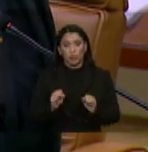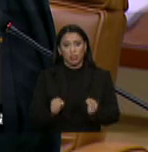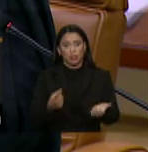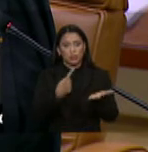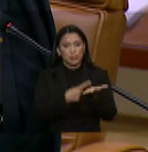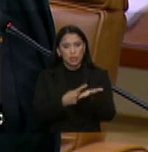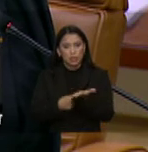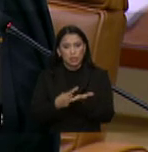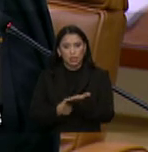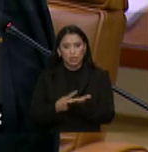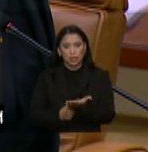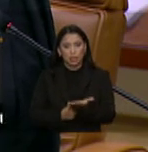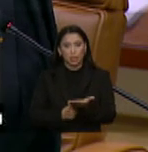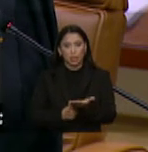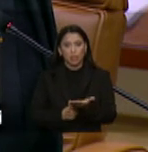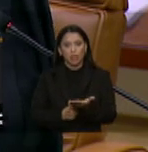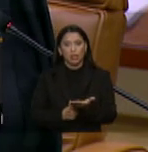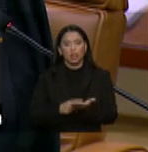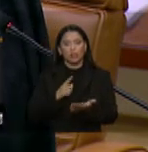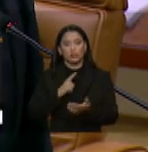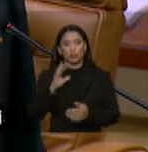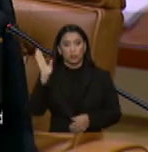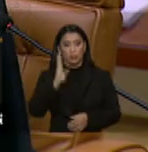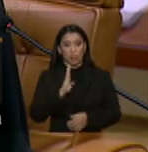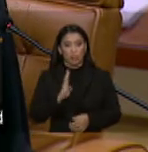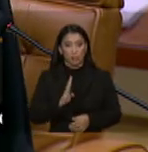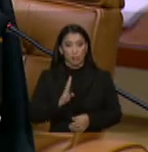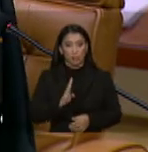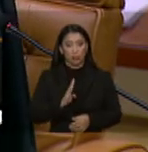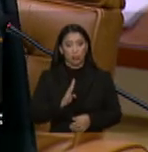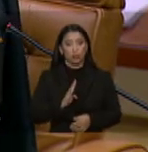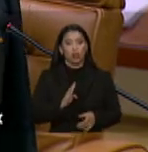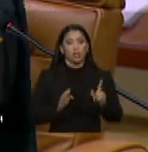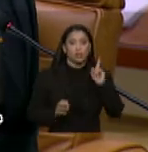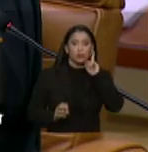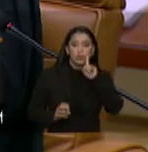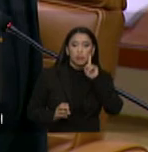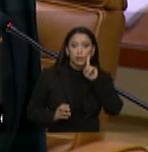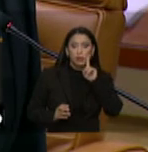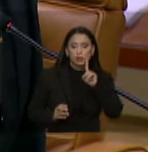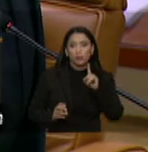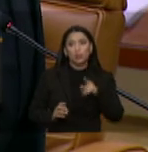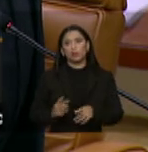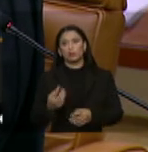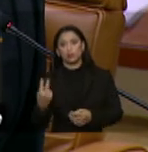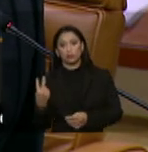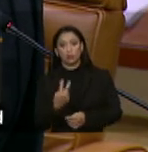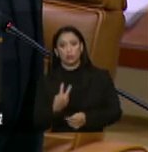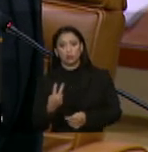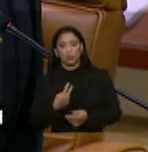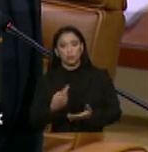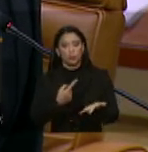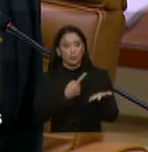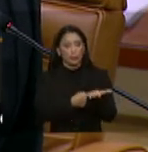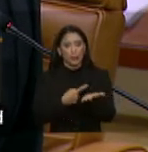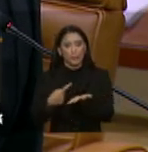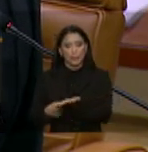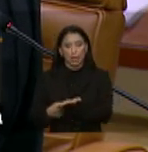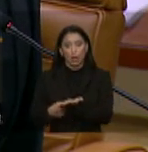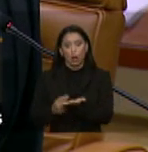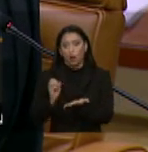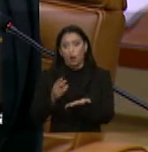tratado internacional entre Brasil e o Governo dos Estados Unidos da América ou eventualmente é